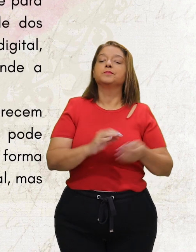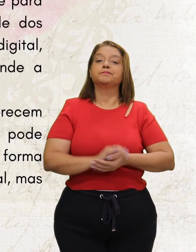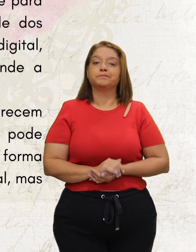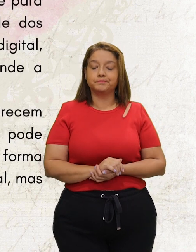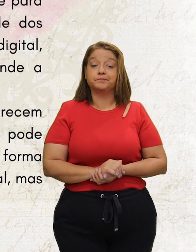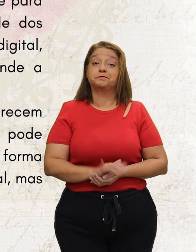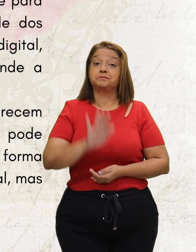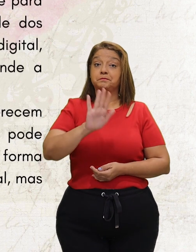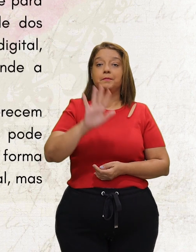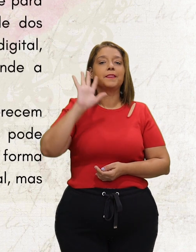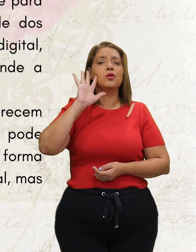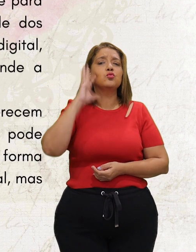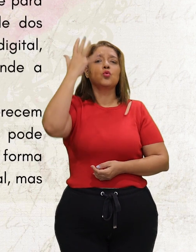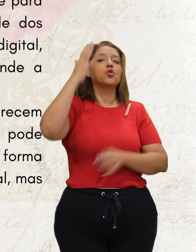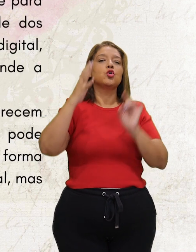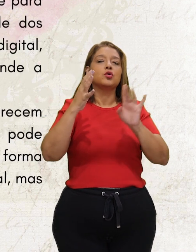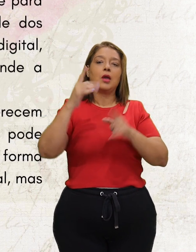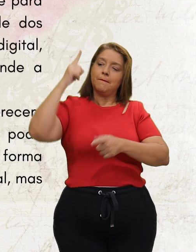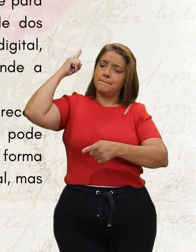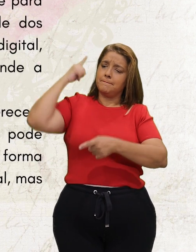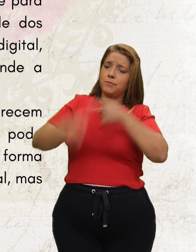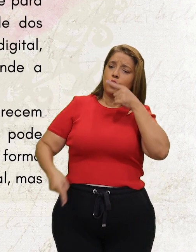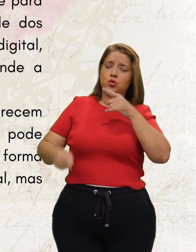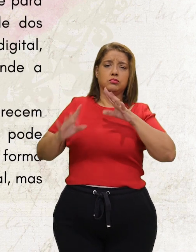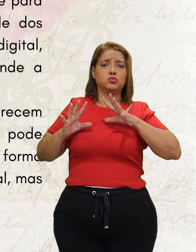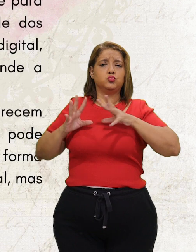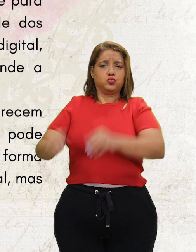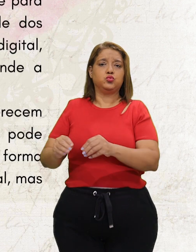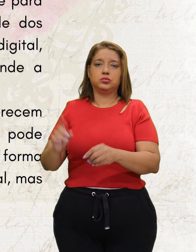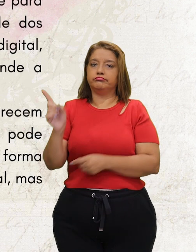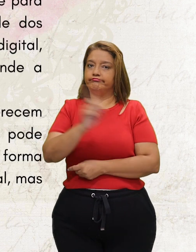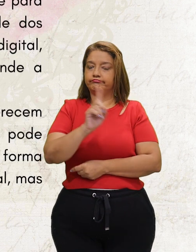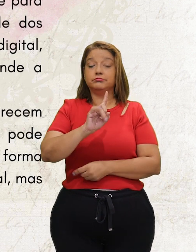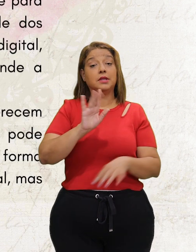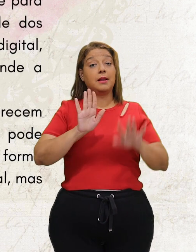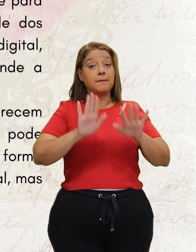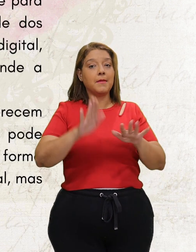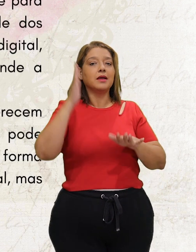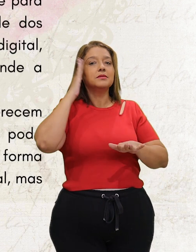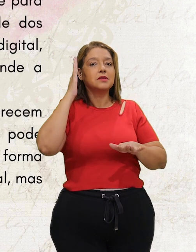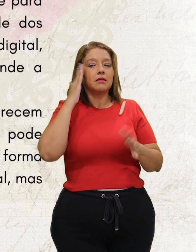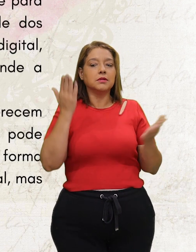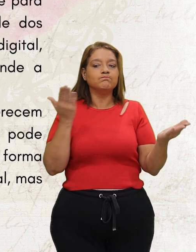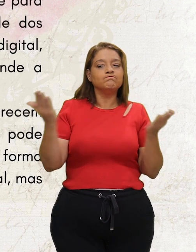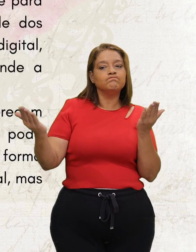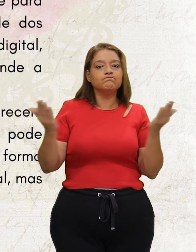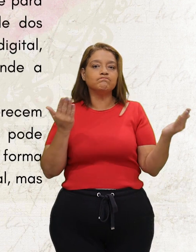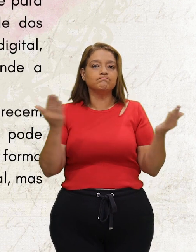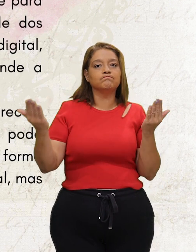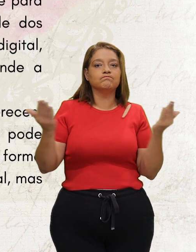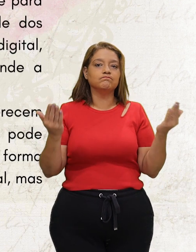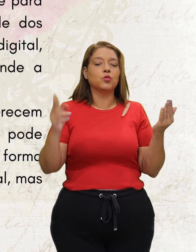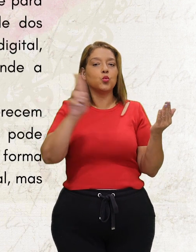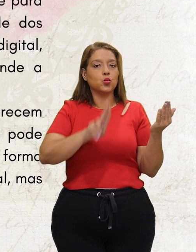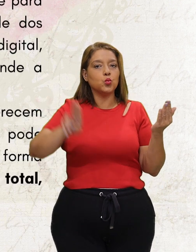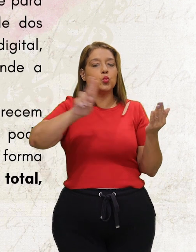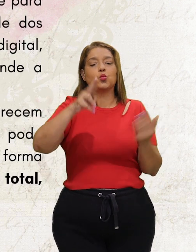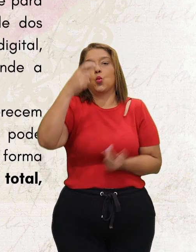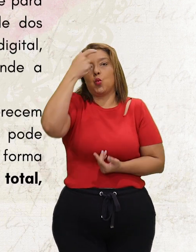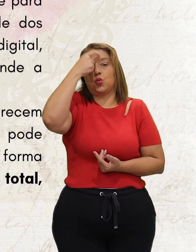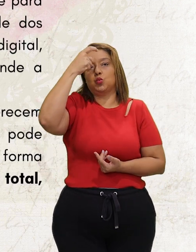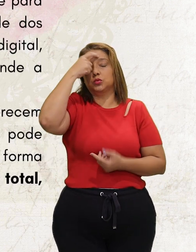a solução não está na proibição total, mas na moderação e no uso consciente da